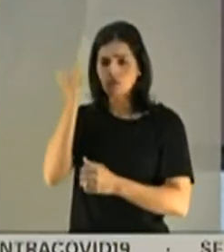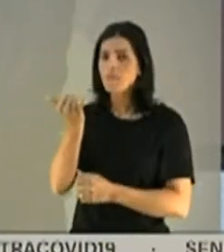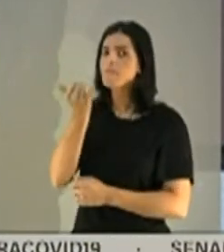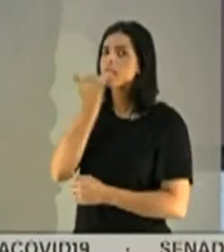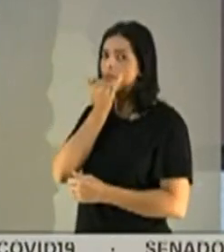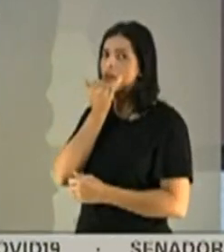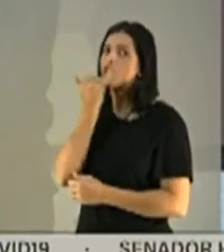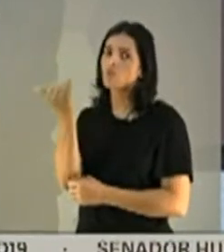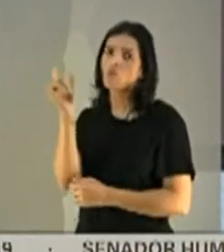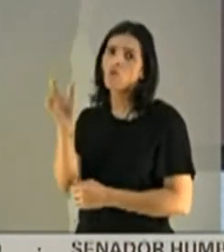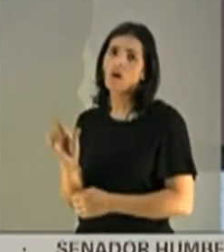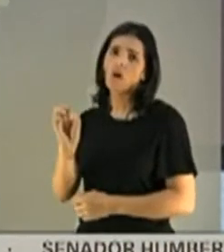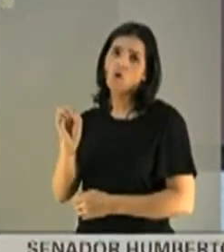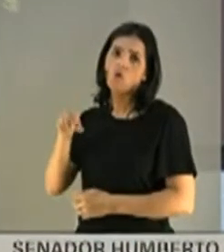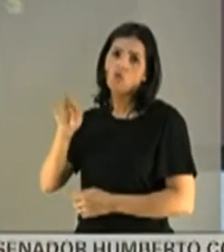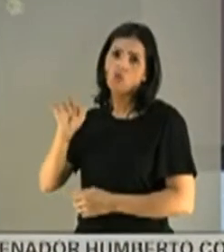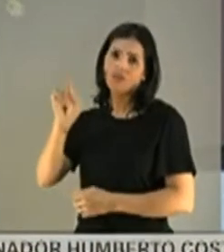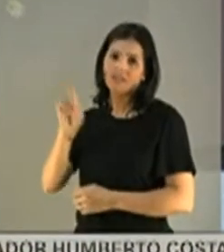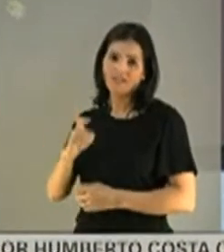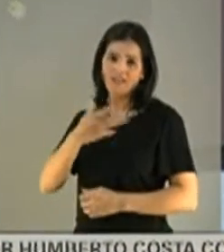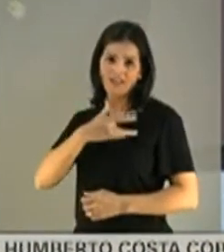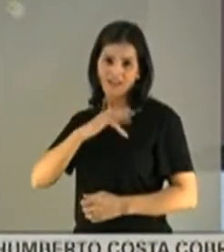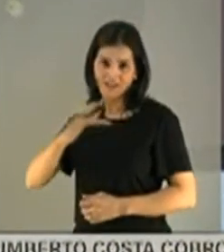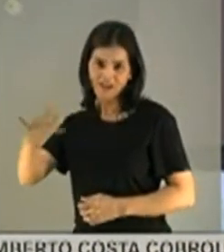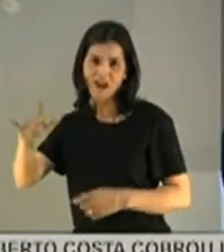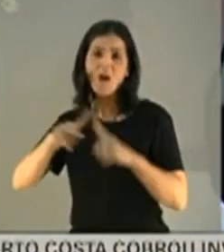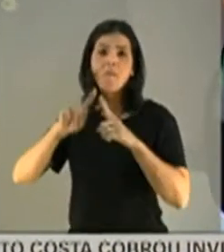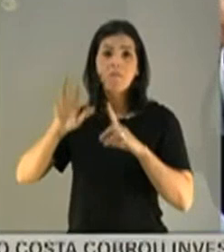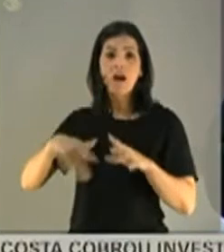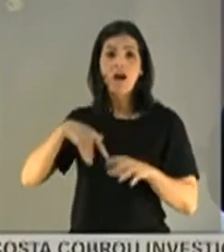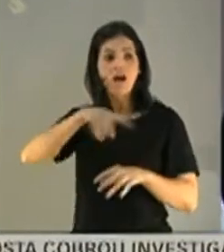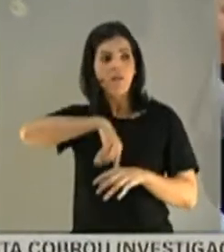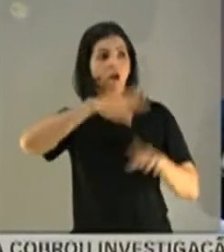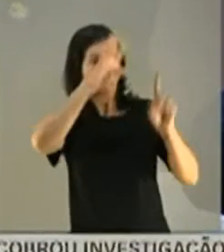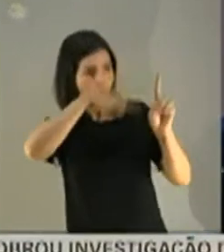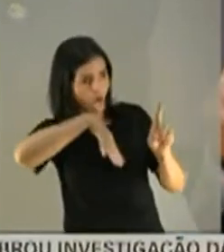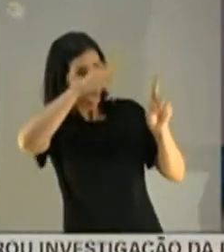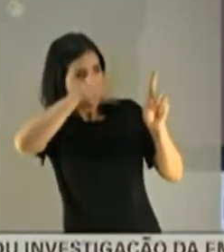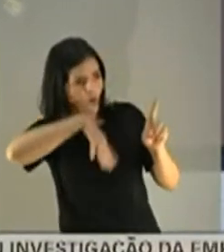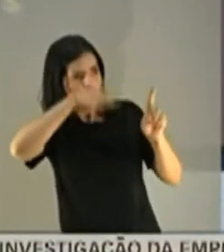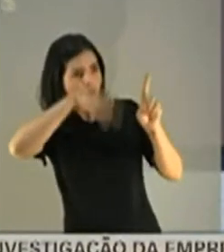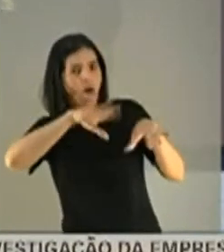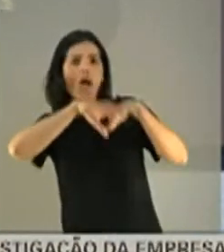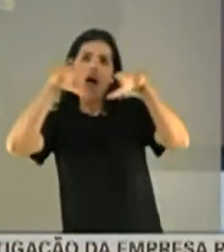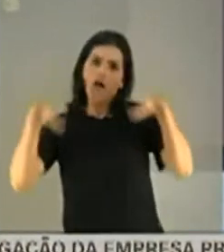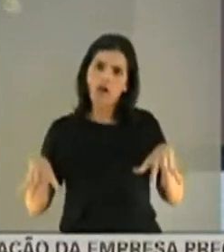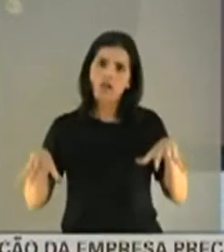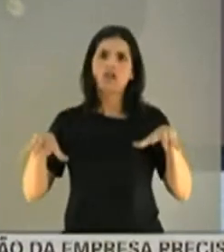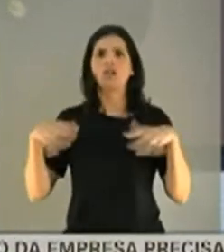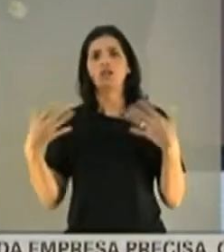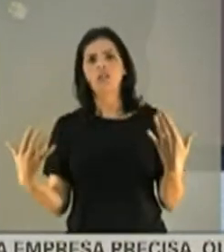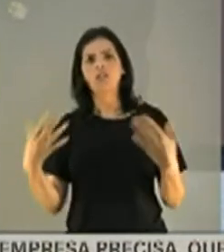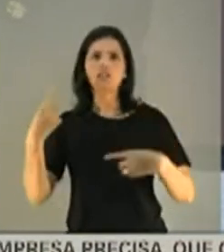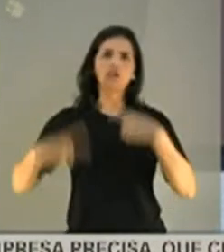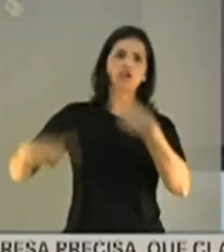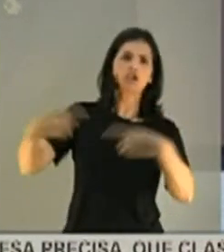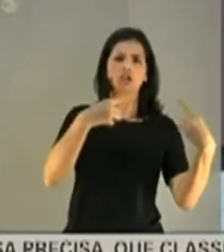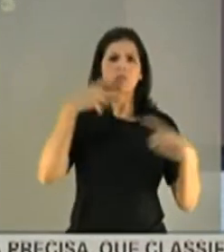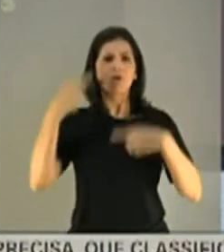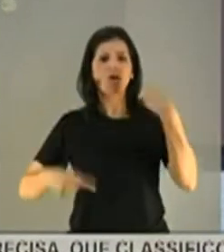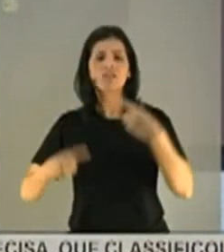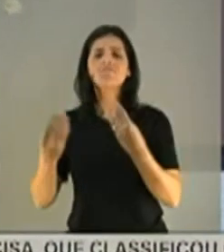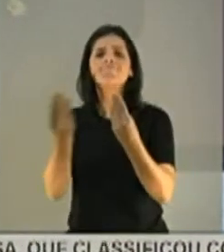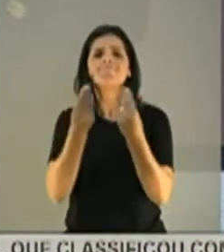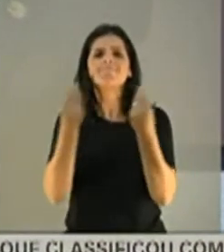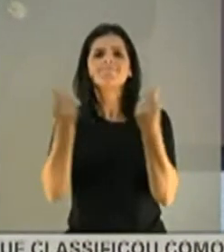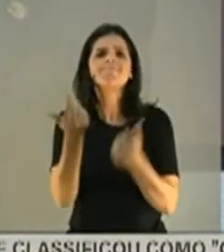perdoo ele, mas talvez os maníacos, fanáticos, apaixonados por polarização, não tenham essa mesma